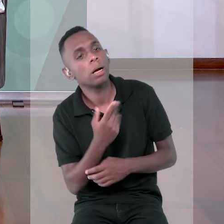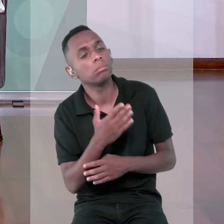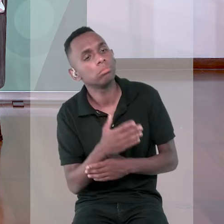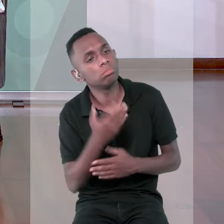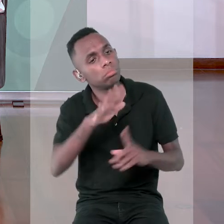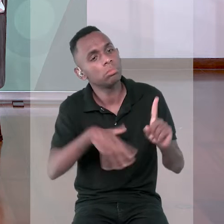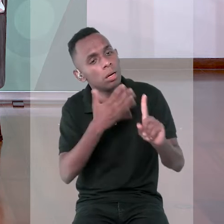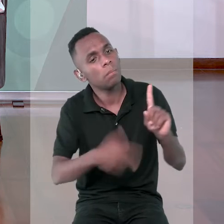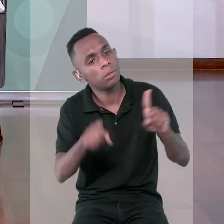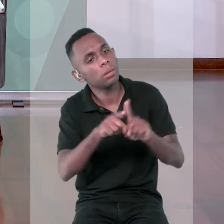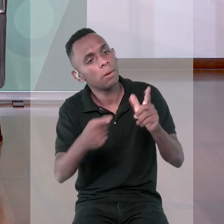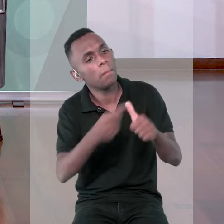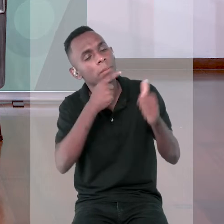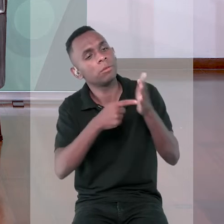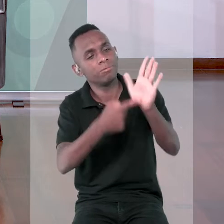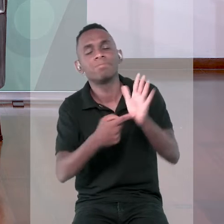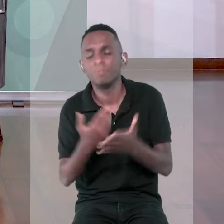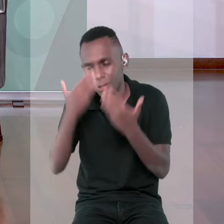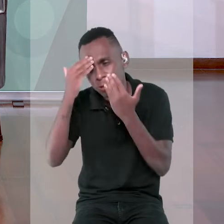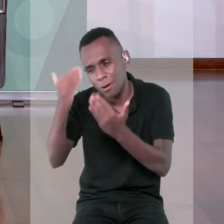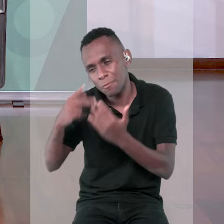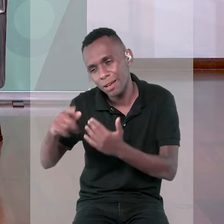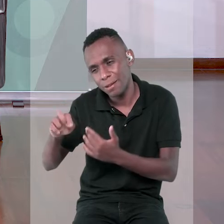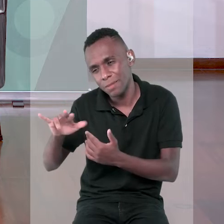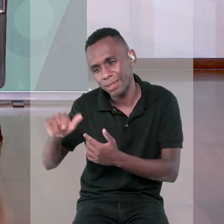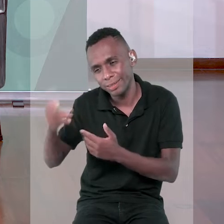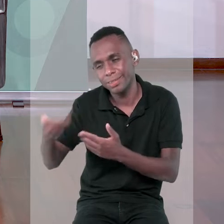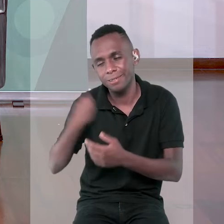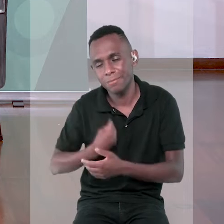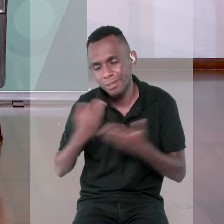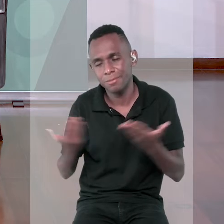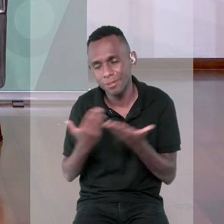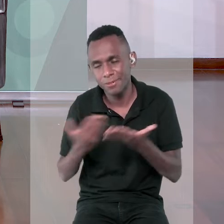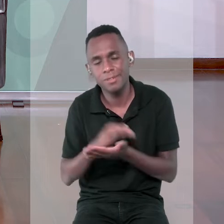te homenagear no seu primeiro lançamento. Então, obrigada, querida, por estar aqui, viu?